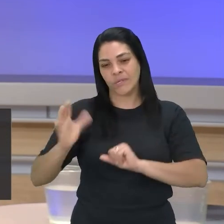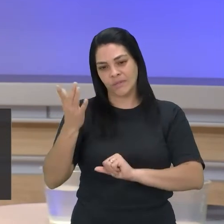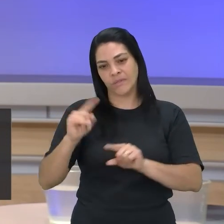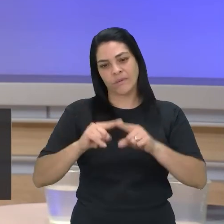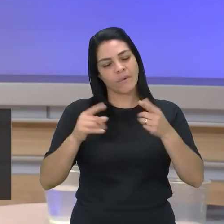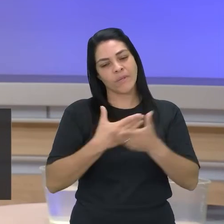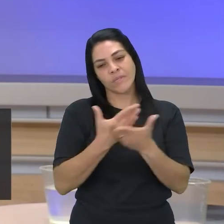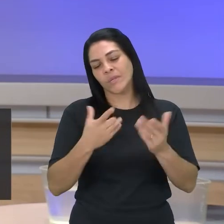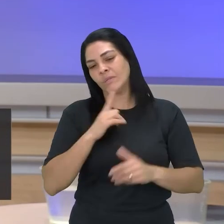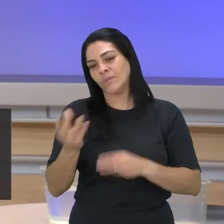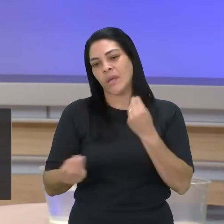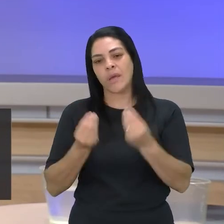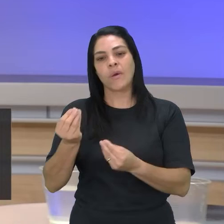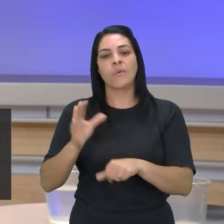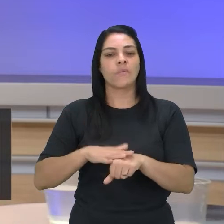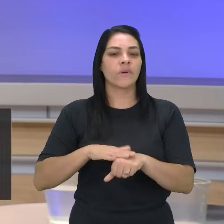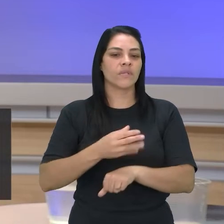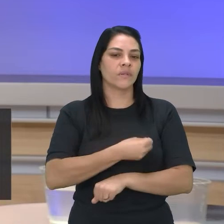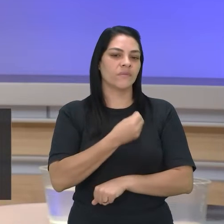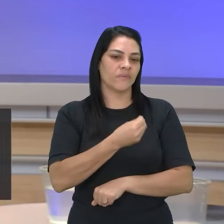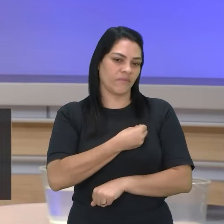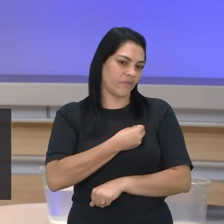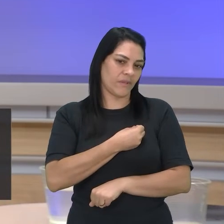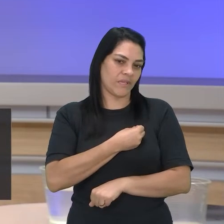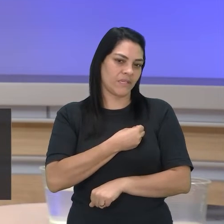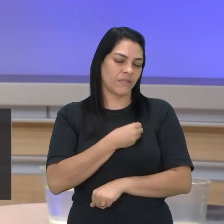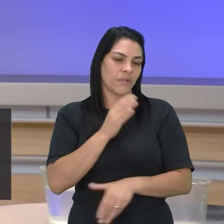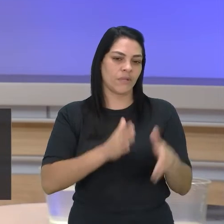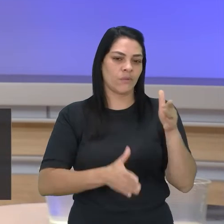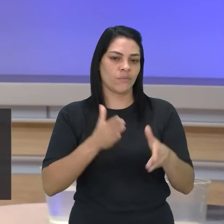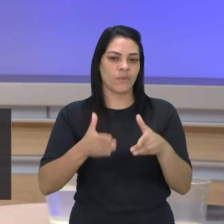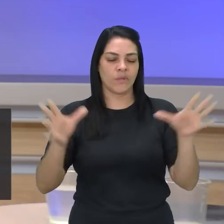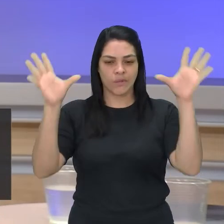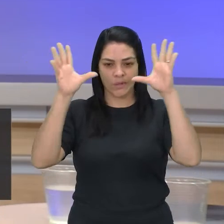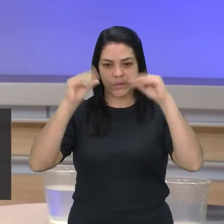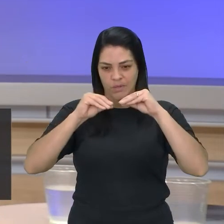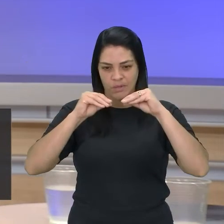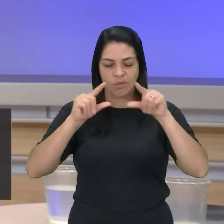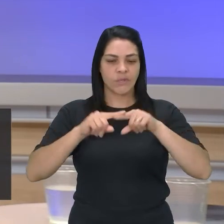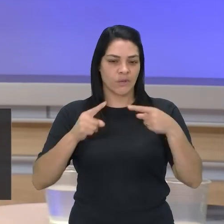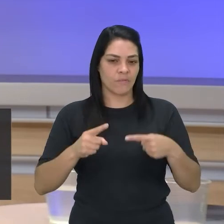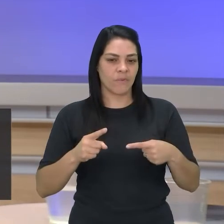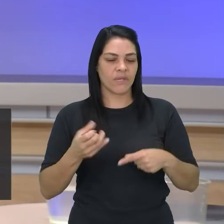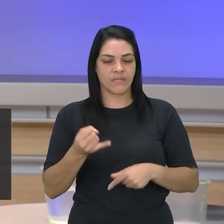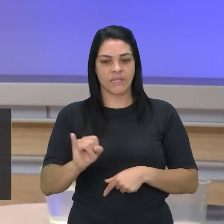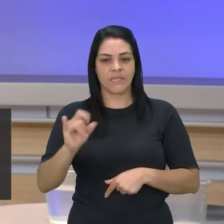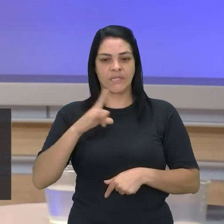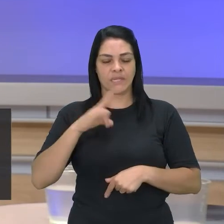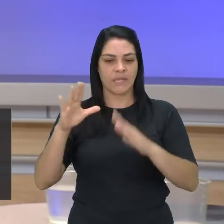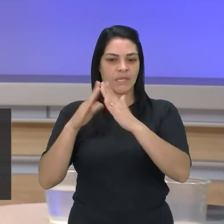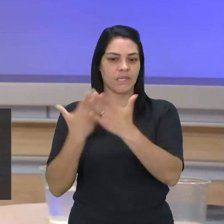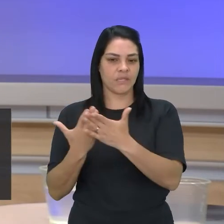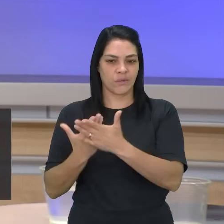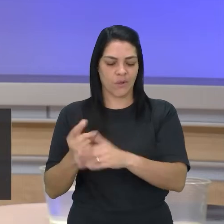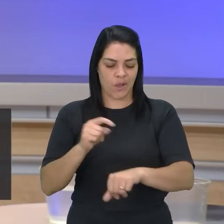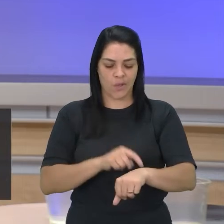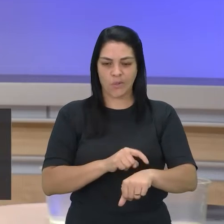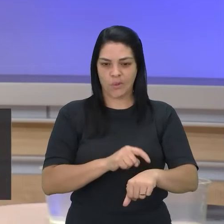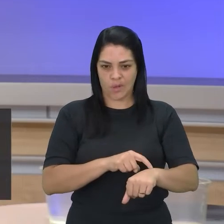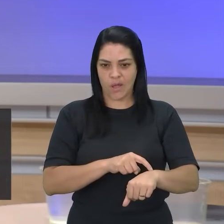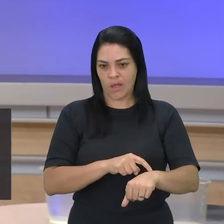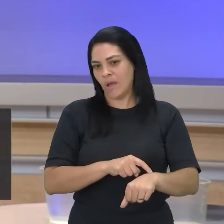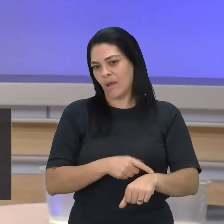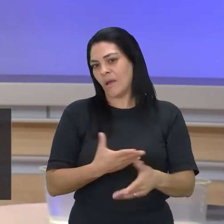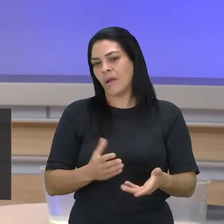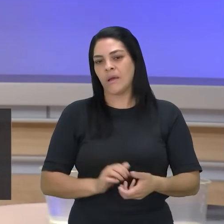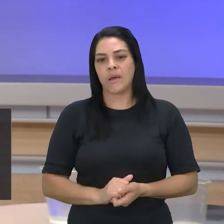não tem como fazer as vivências no período noturno, mas havendo as escolas no horário